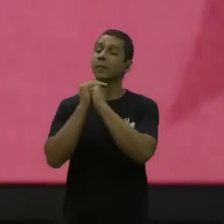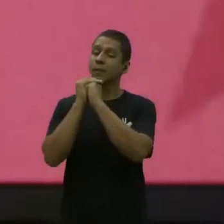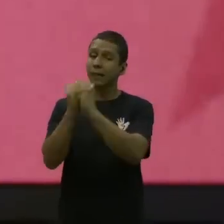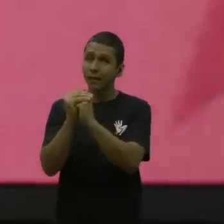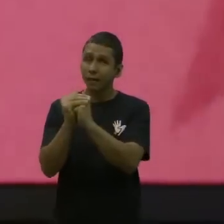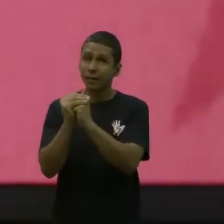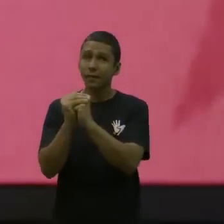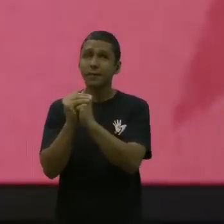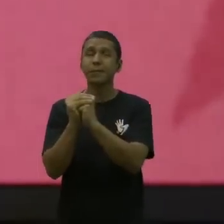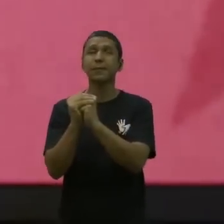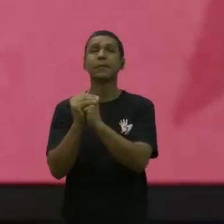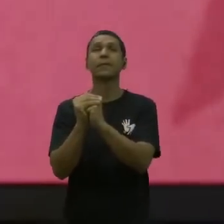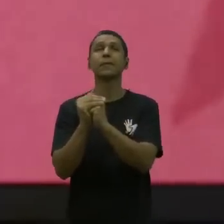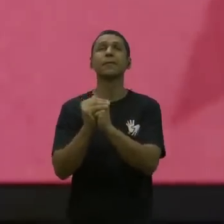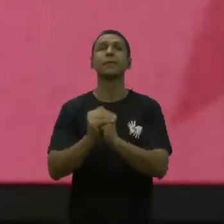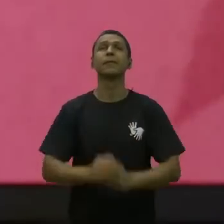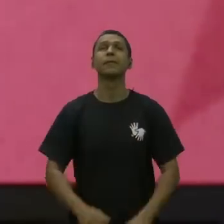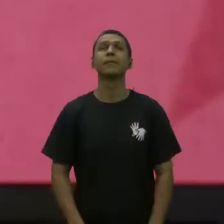Amém.